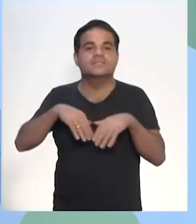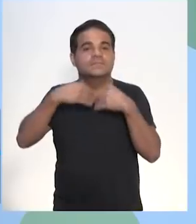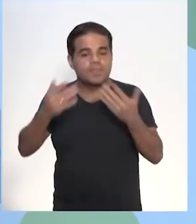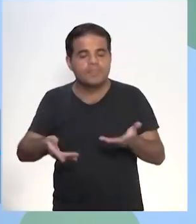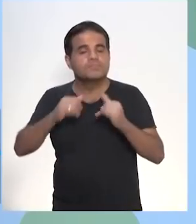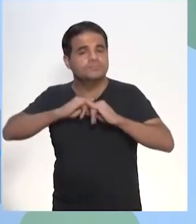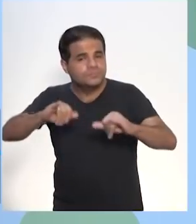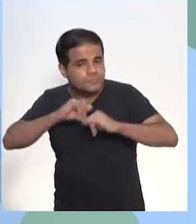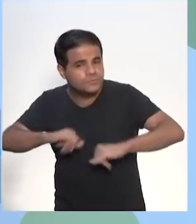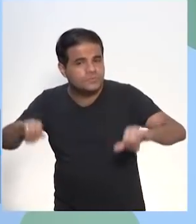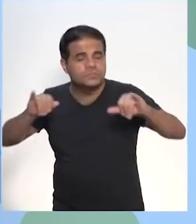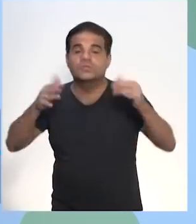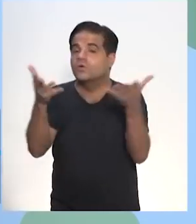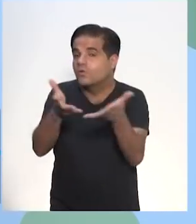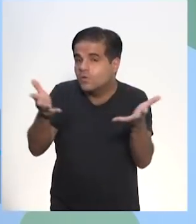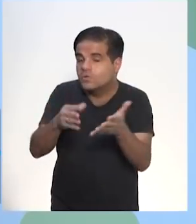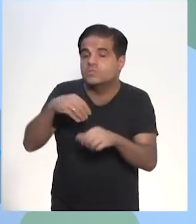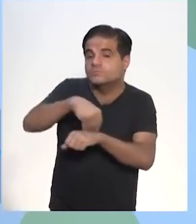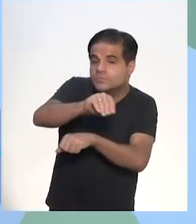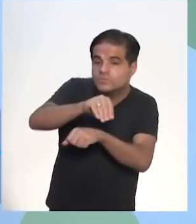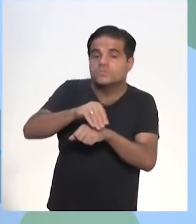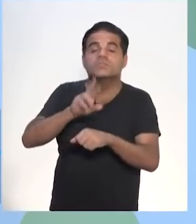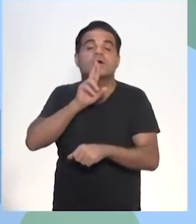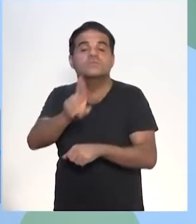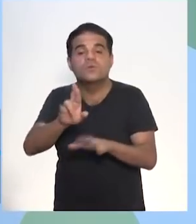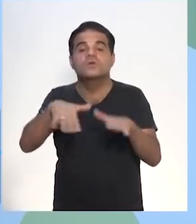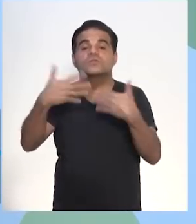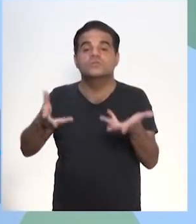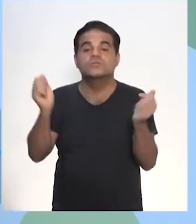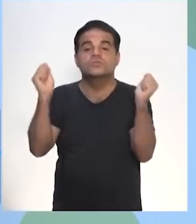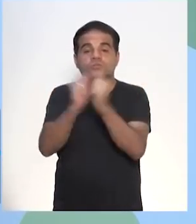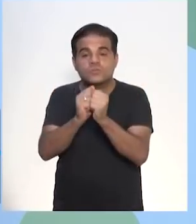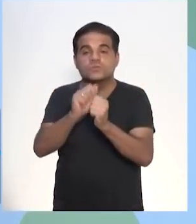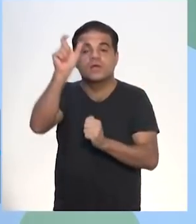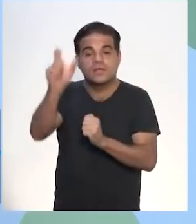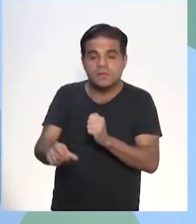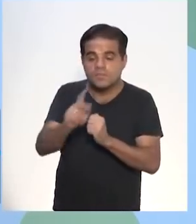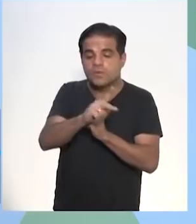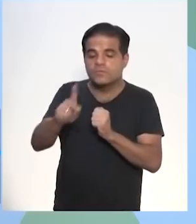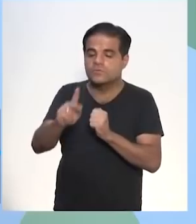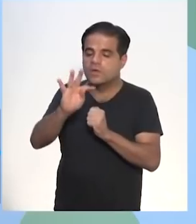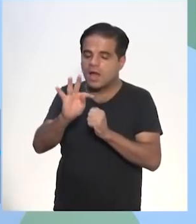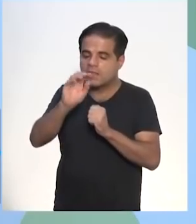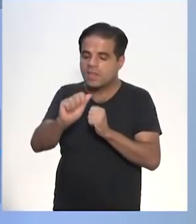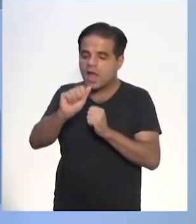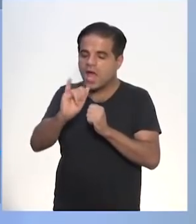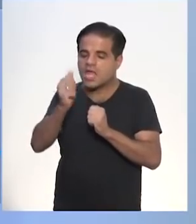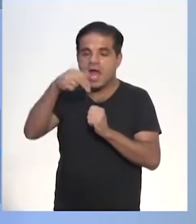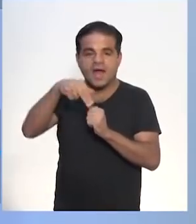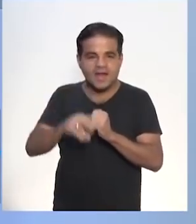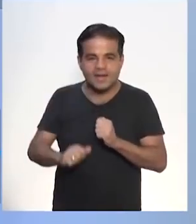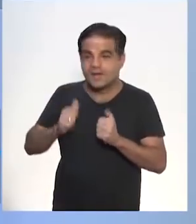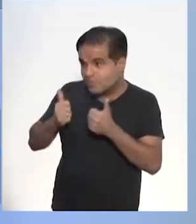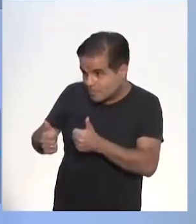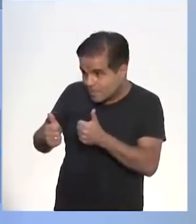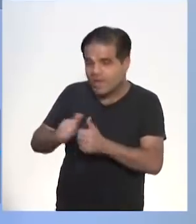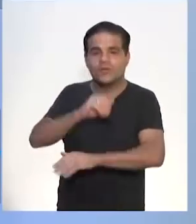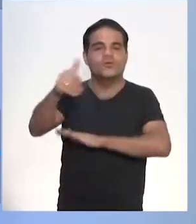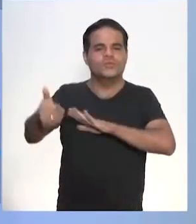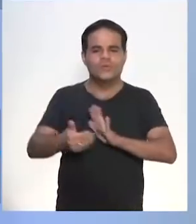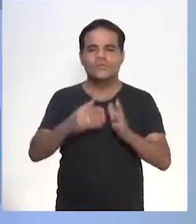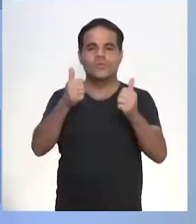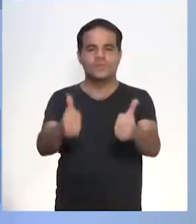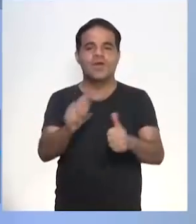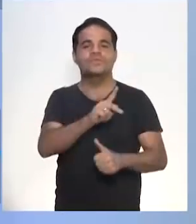simples propaganda. E hoje quem vai dar essa resposta para nós, junto com vocês, claro, professora Tayana. Tudo bem, professora Tayana? Tudo jóia, professor